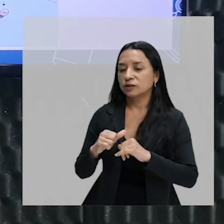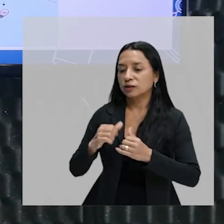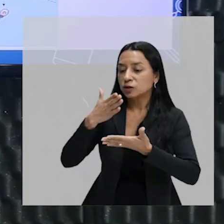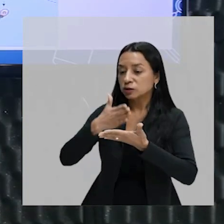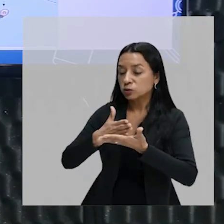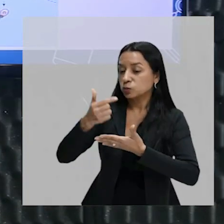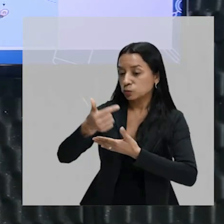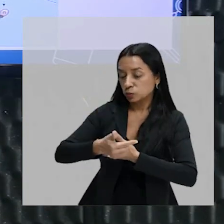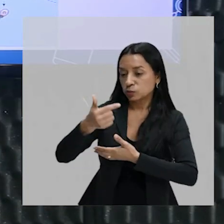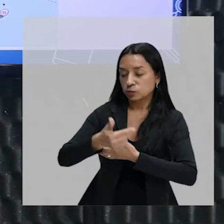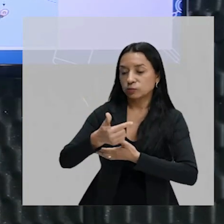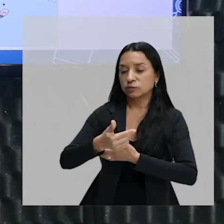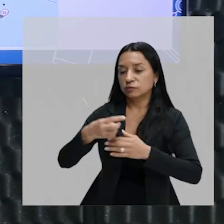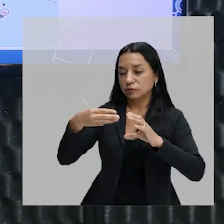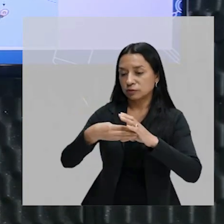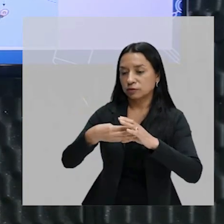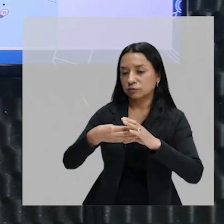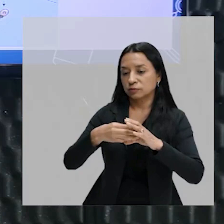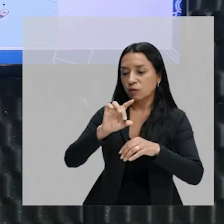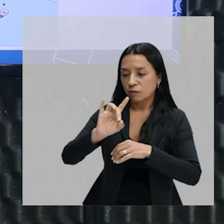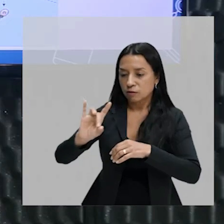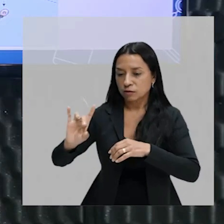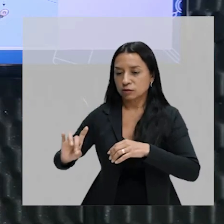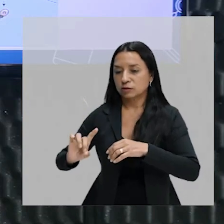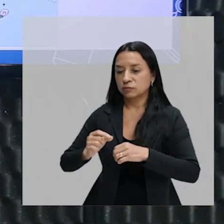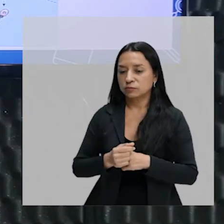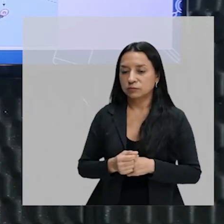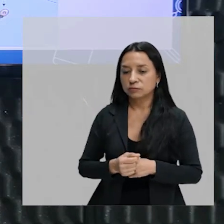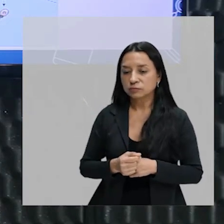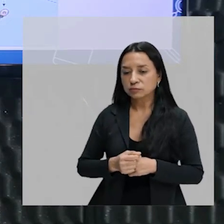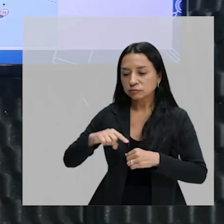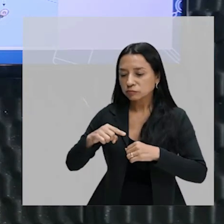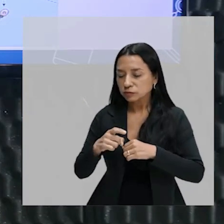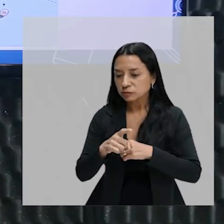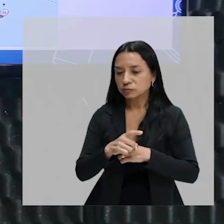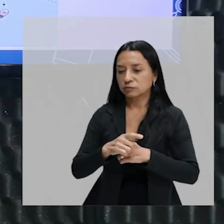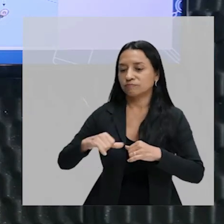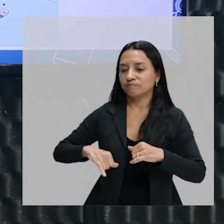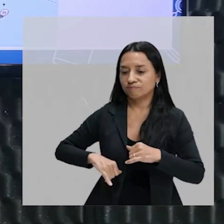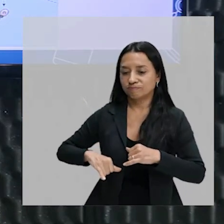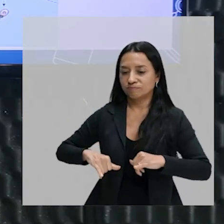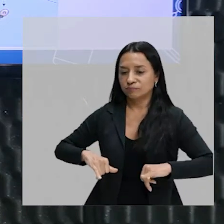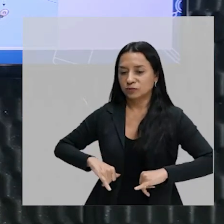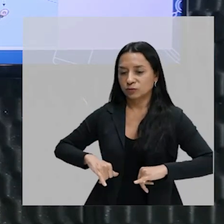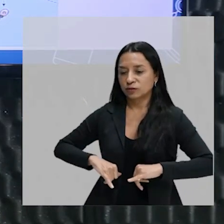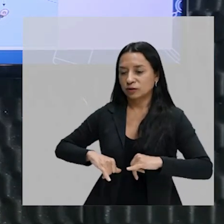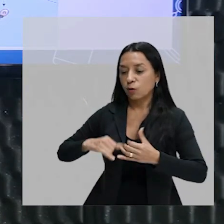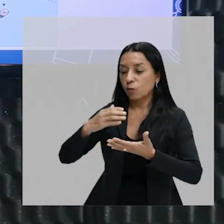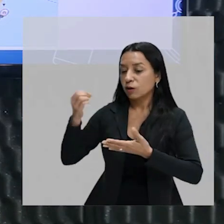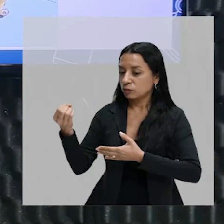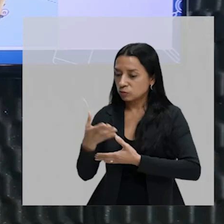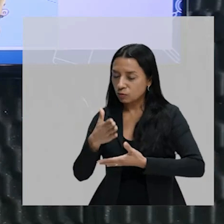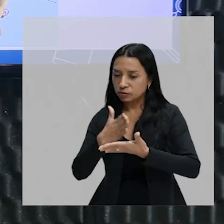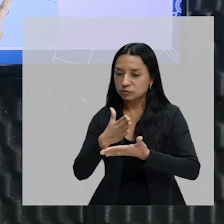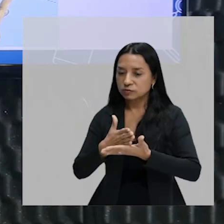celular onde cada uma dessas espermatócitos de primeira ordem sofreram uma nova divisão formando mais